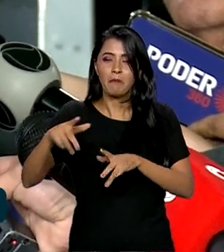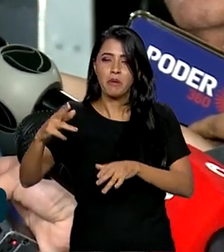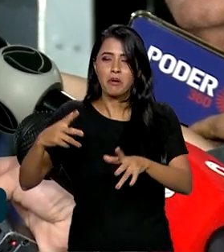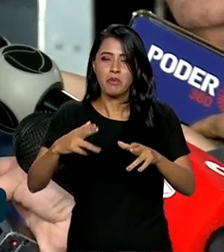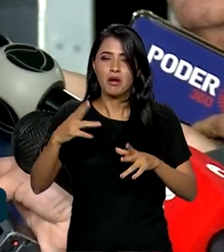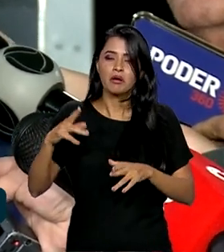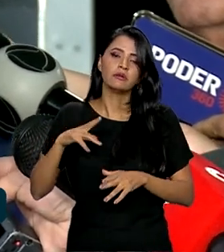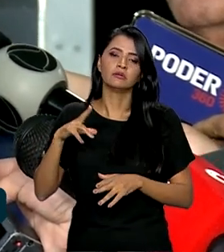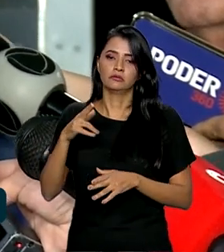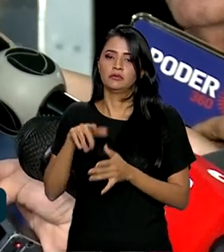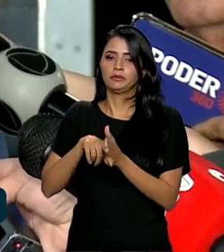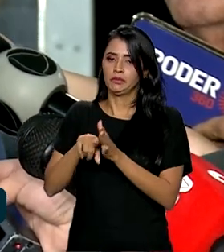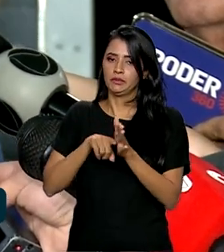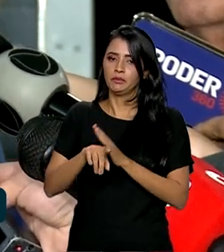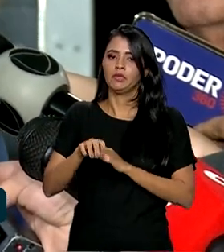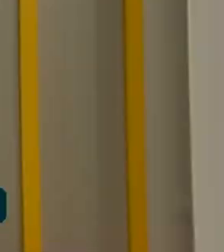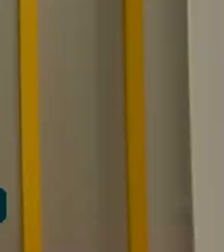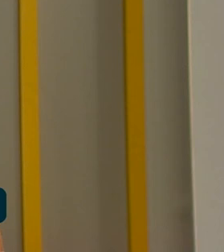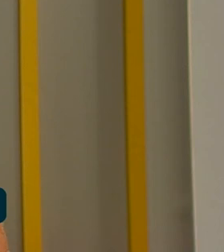apuradas pela ONS.